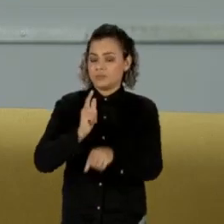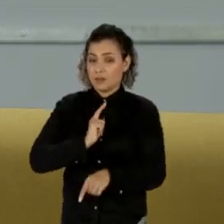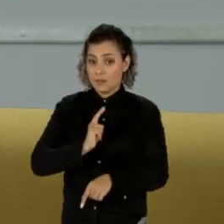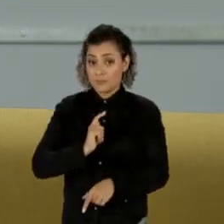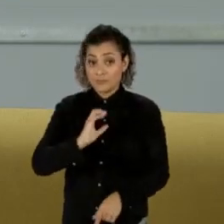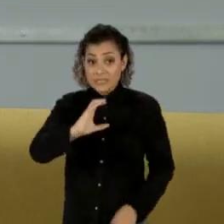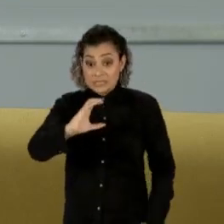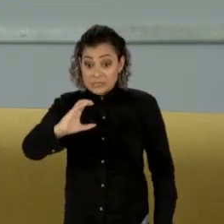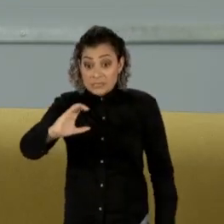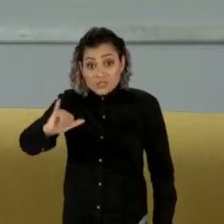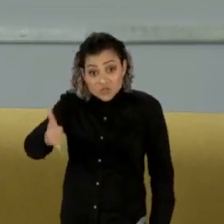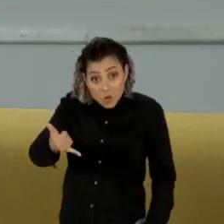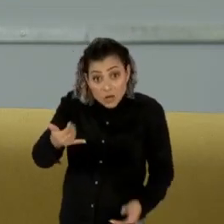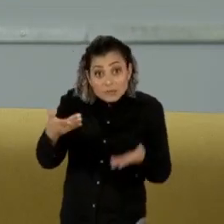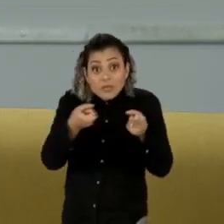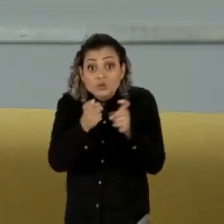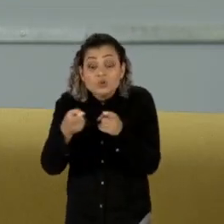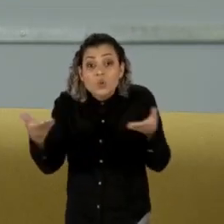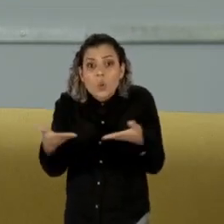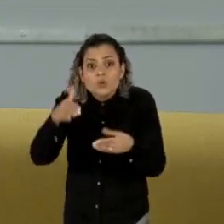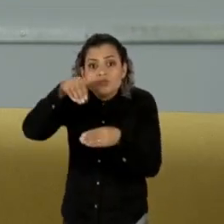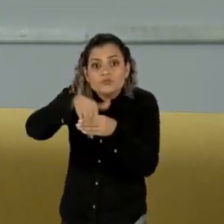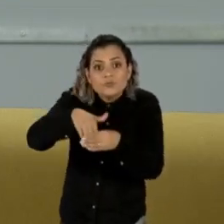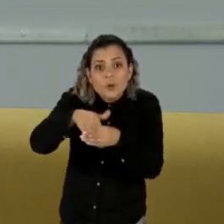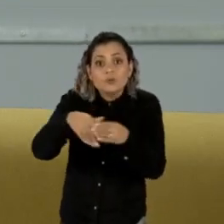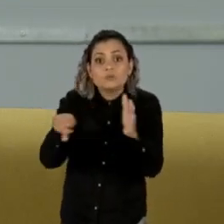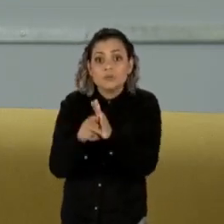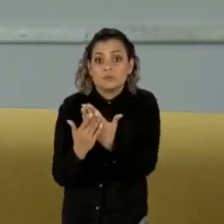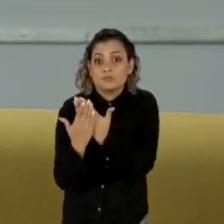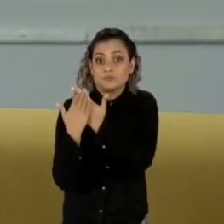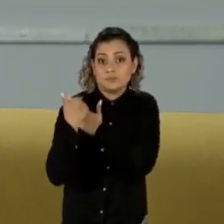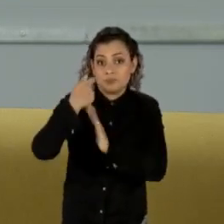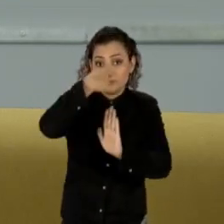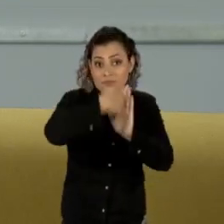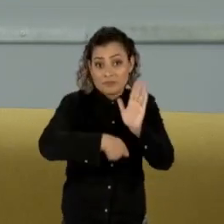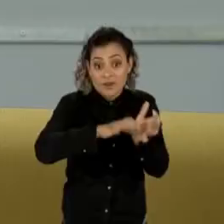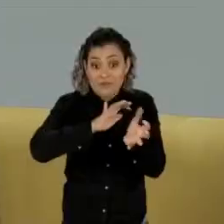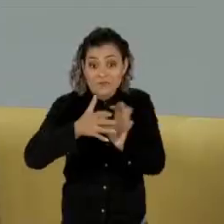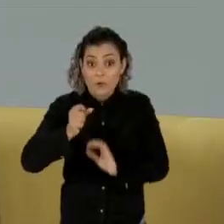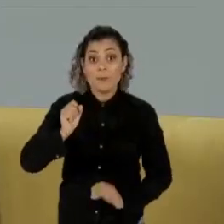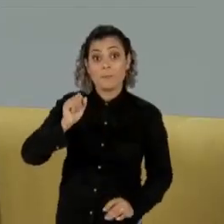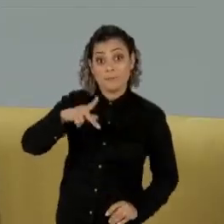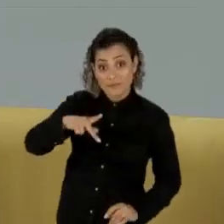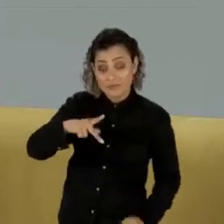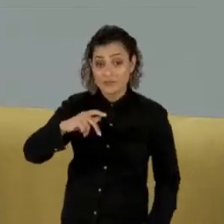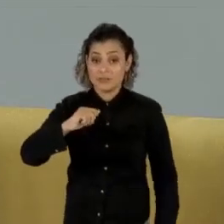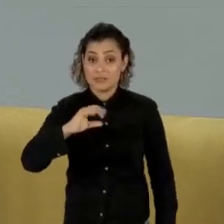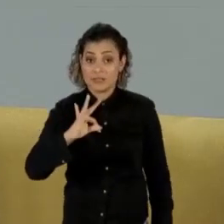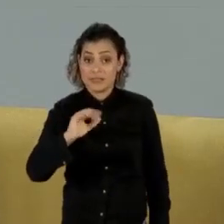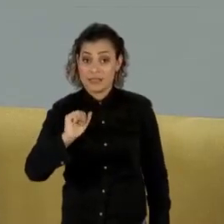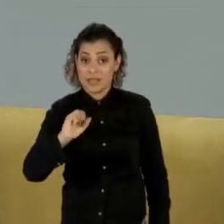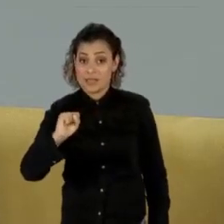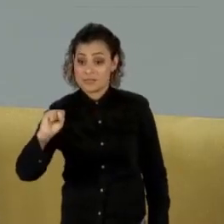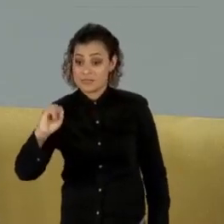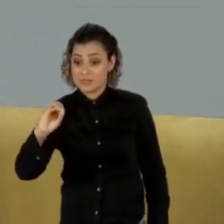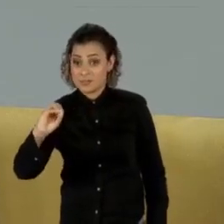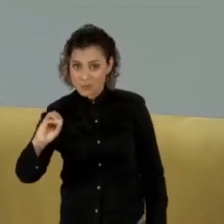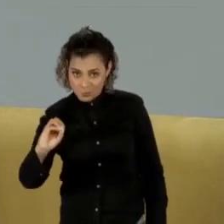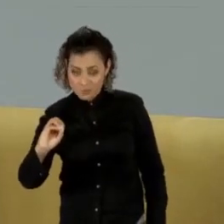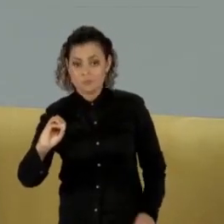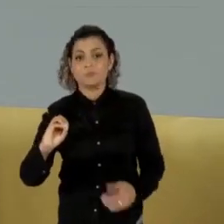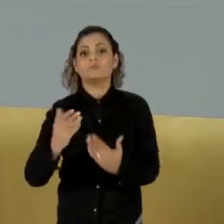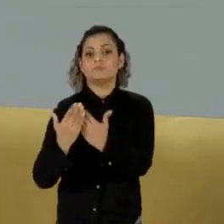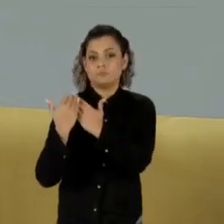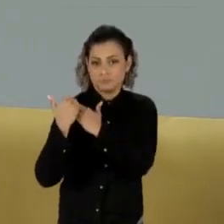discute neste momento relatório do senador tasso jereissati sobre a reforma da previdência a oposição apresentou um voto